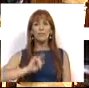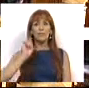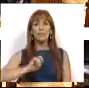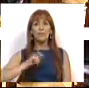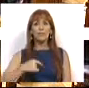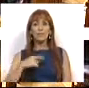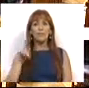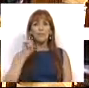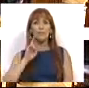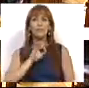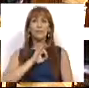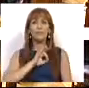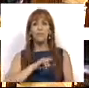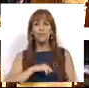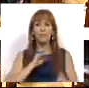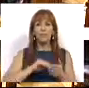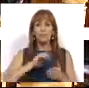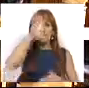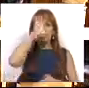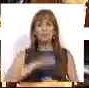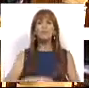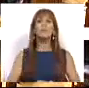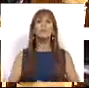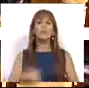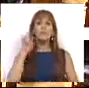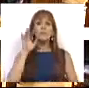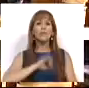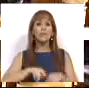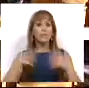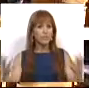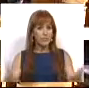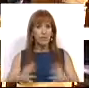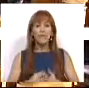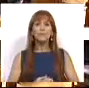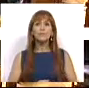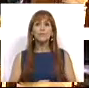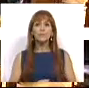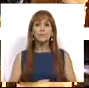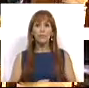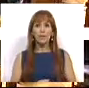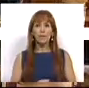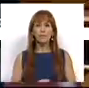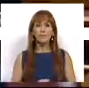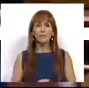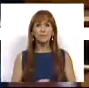Presidente, Senhora e Senhores Secretários de Estado, Senhoras e Senhores Deputados.